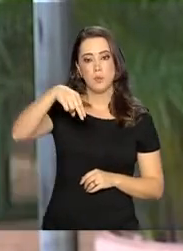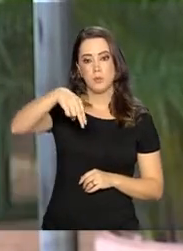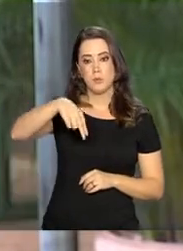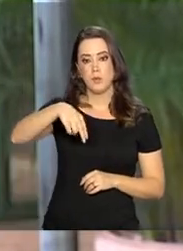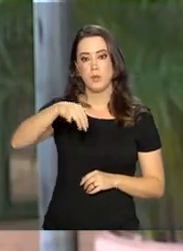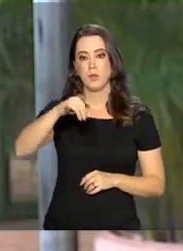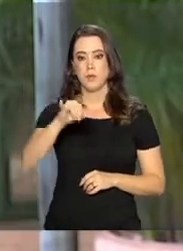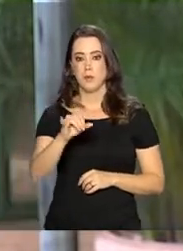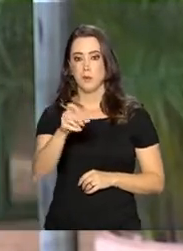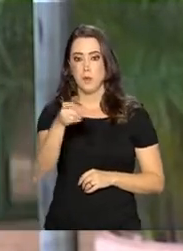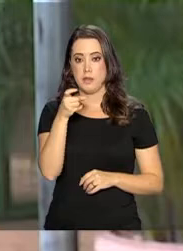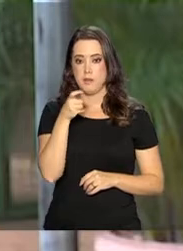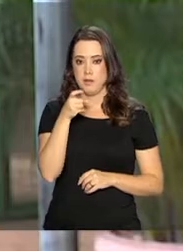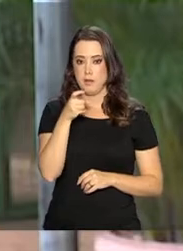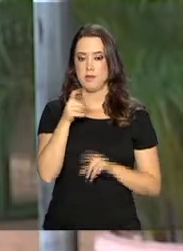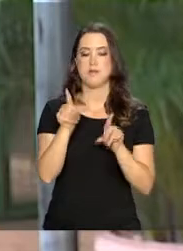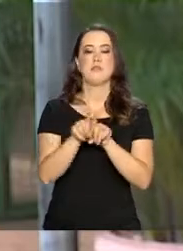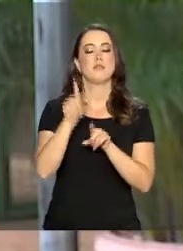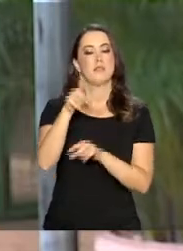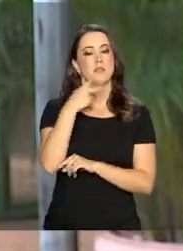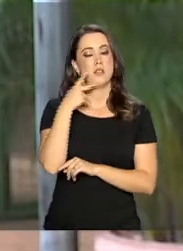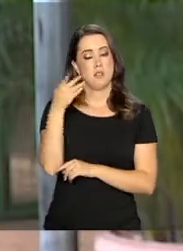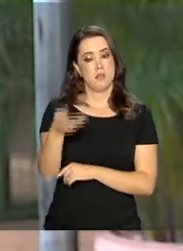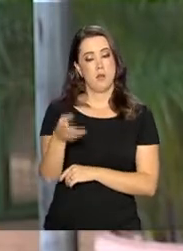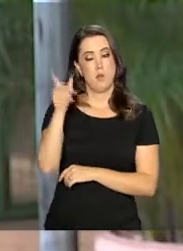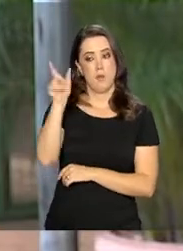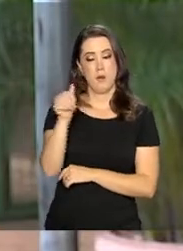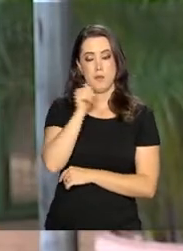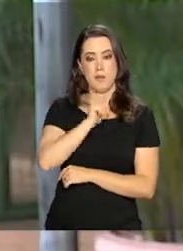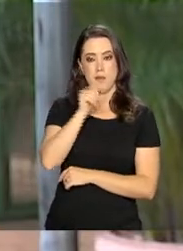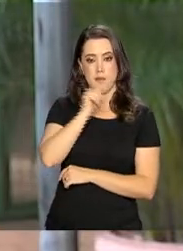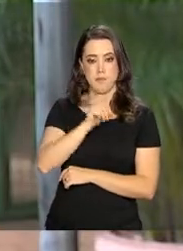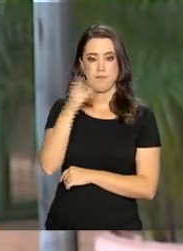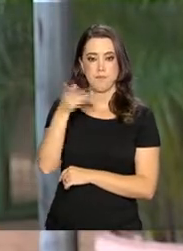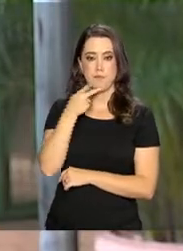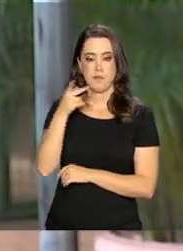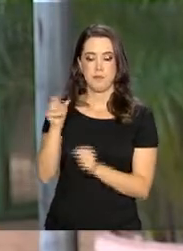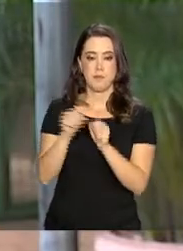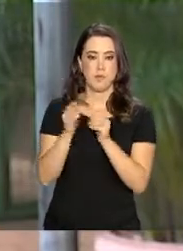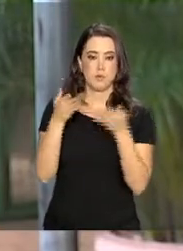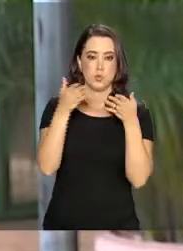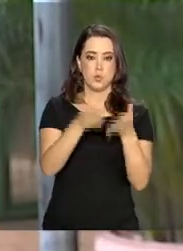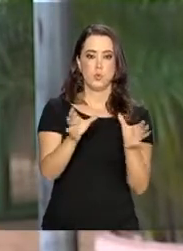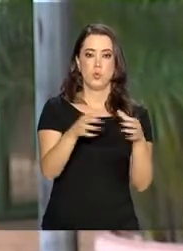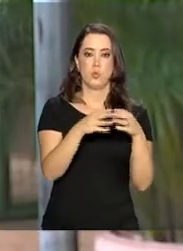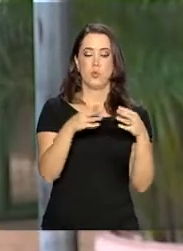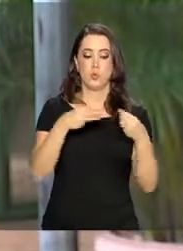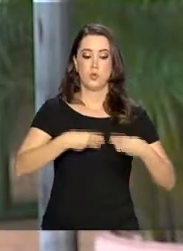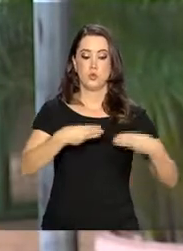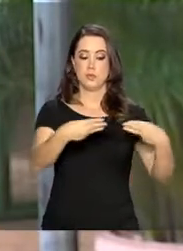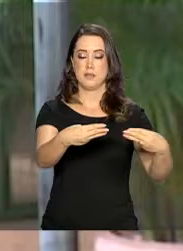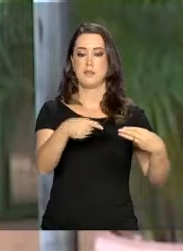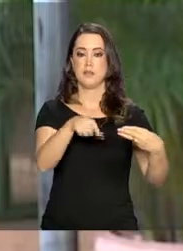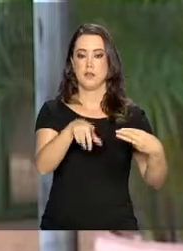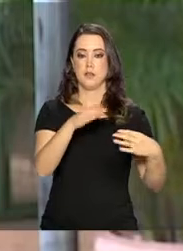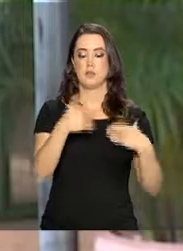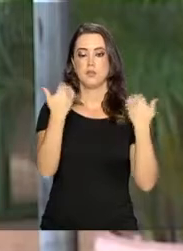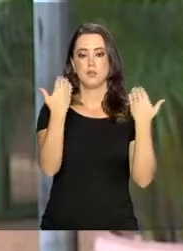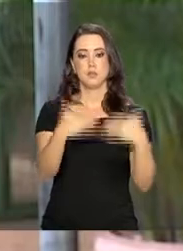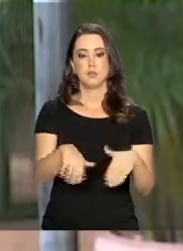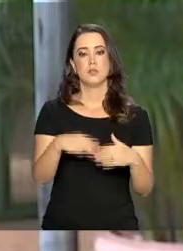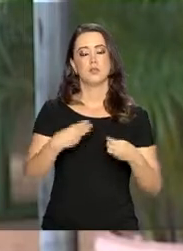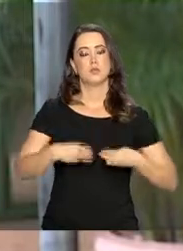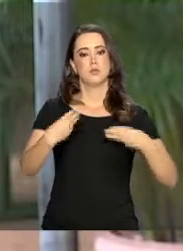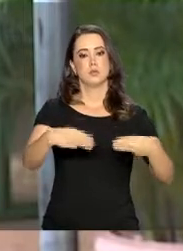Onyx Lorenzoni. Damaris Alves vai fazer então parte da nova equipe do presidente eleito Jair Bolsonaro e vai ficar à frente